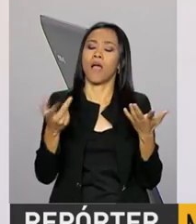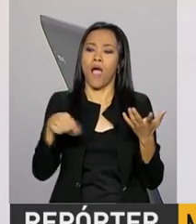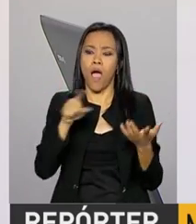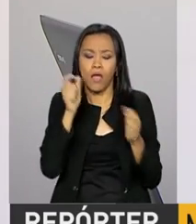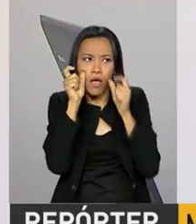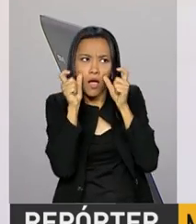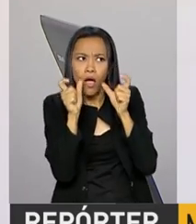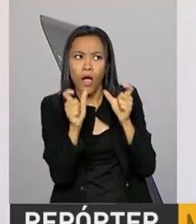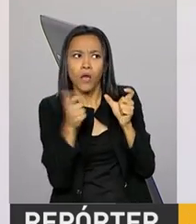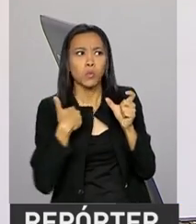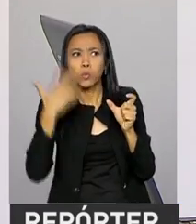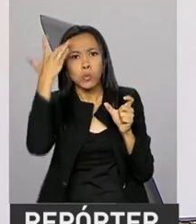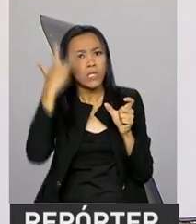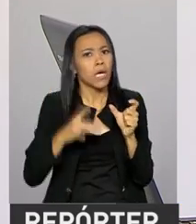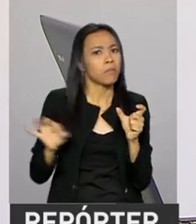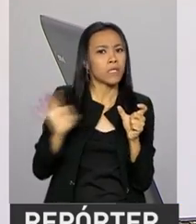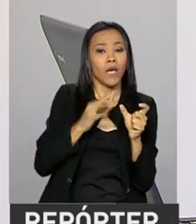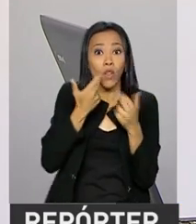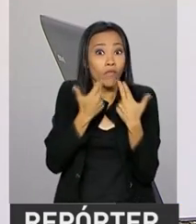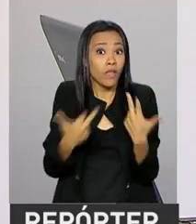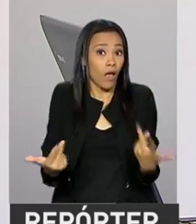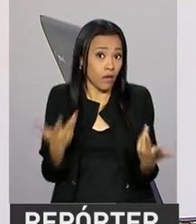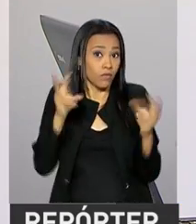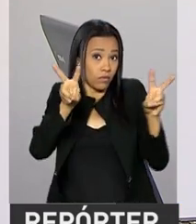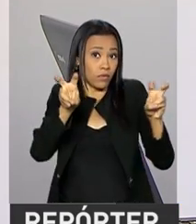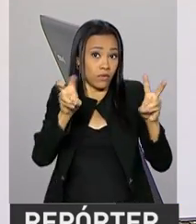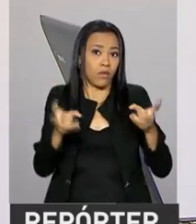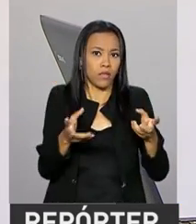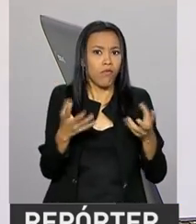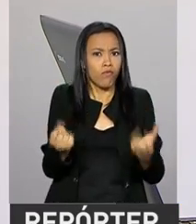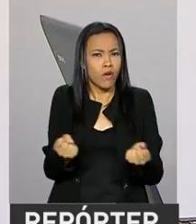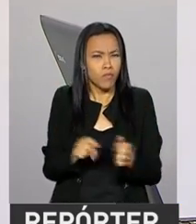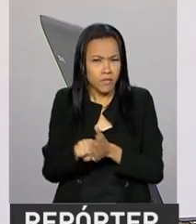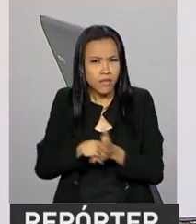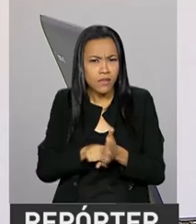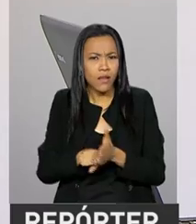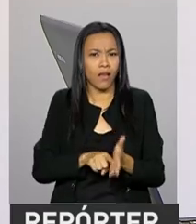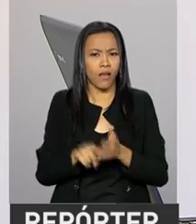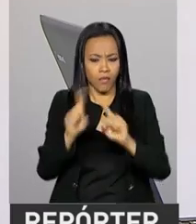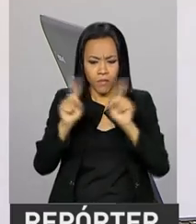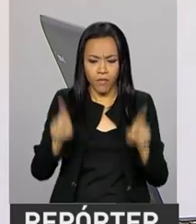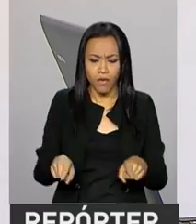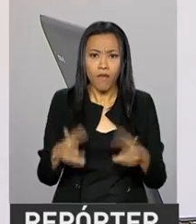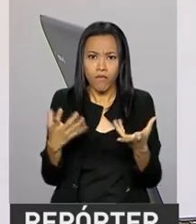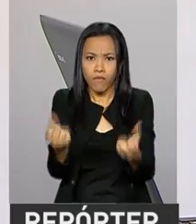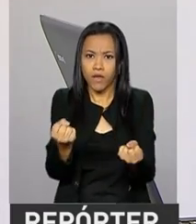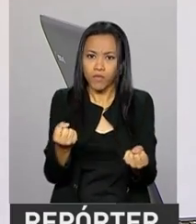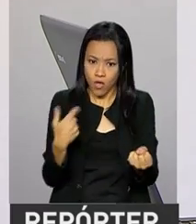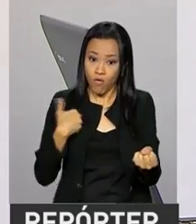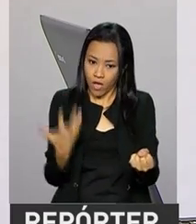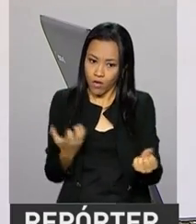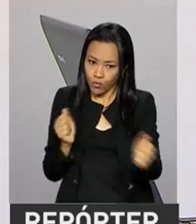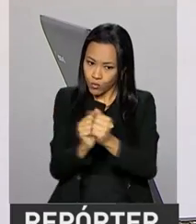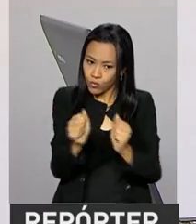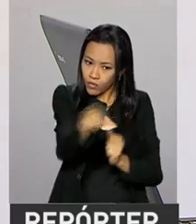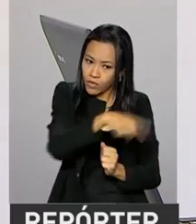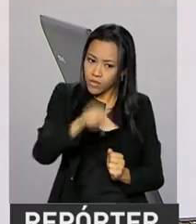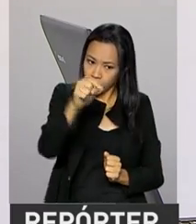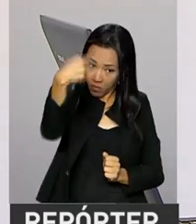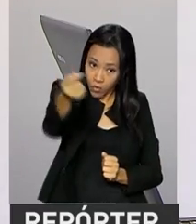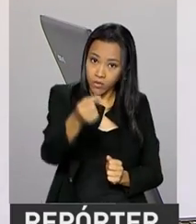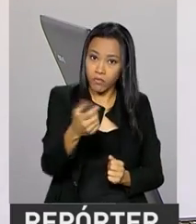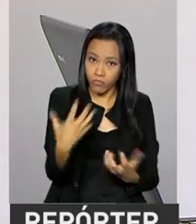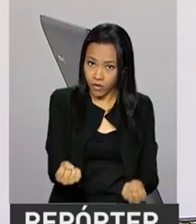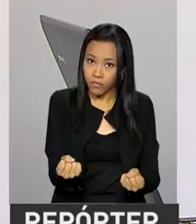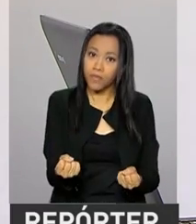mundo da turma não sabia o que era, era novidade. E ele falou, vamos pesquisar projetos, eu quero montar um projeto com vocês para o bimestre.